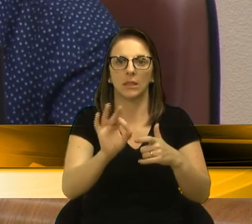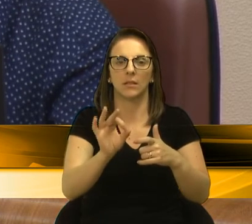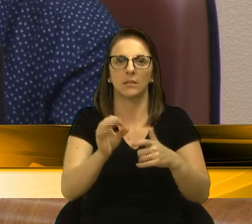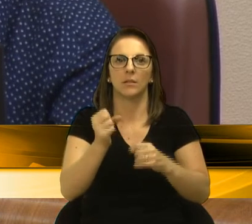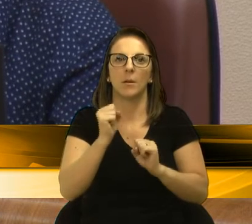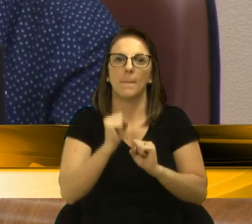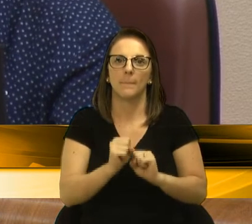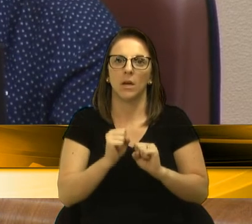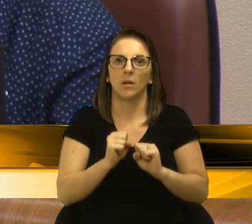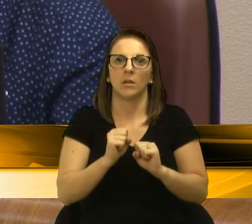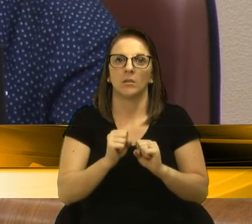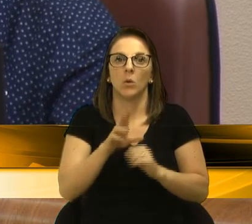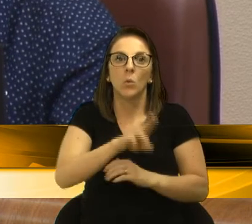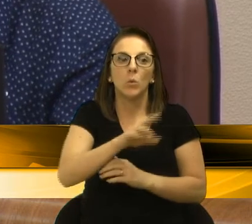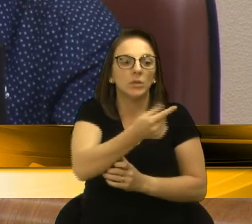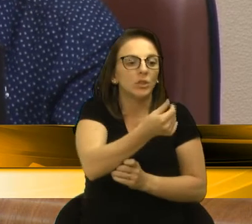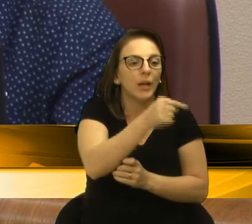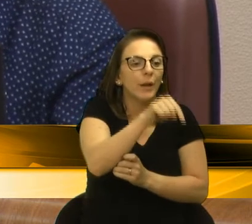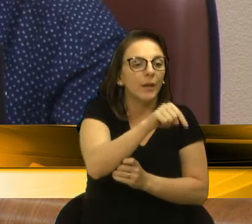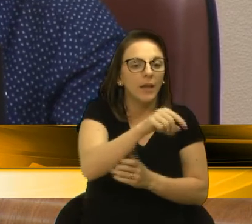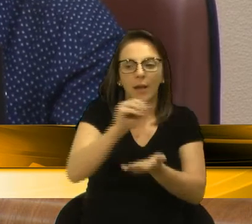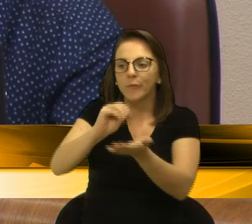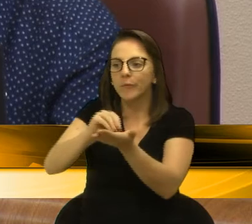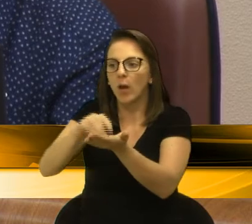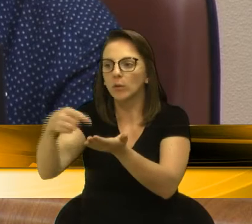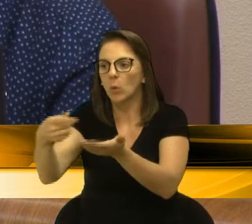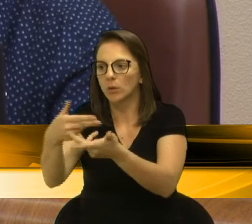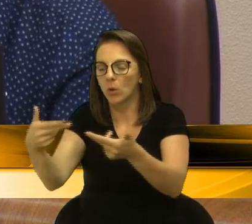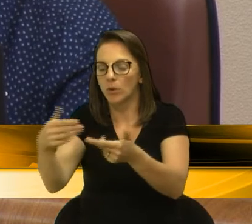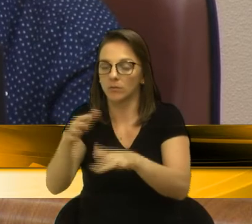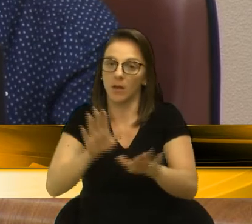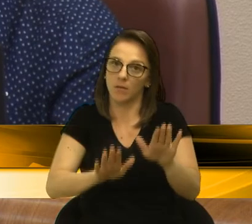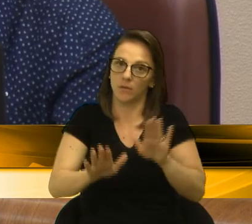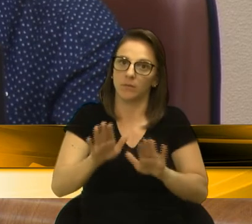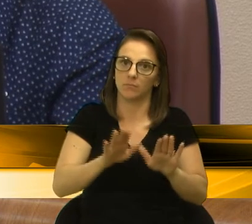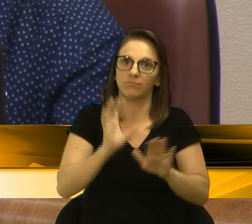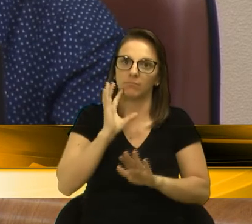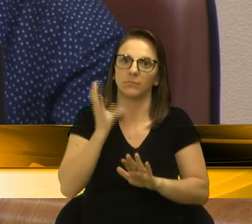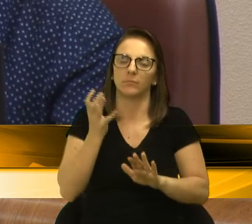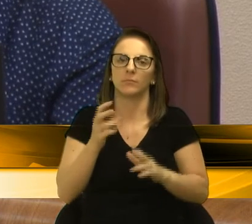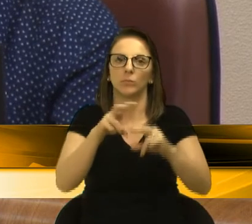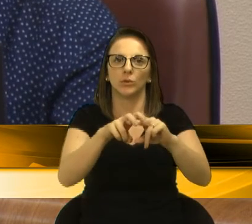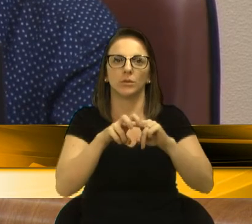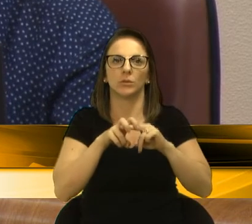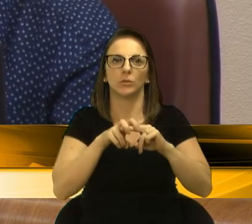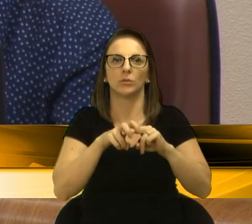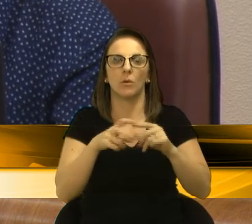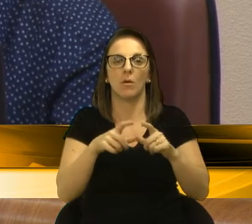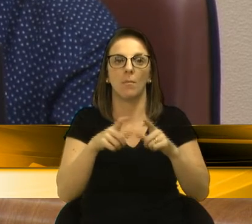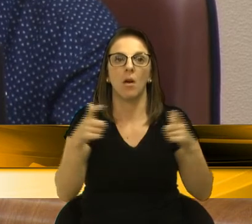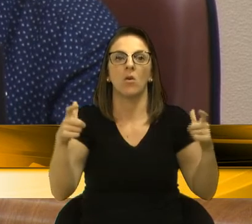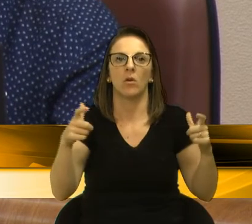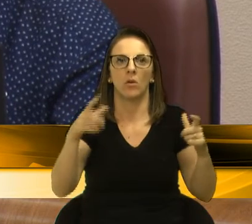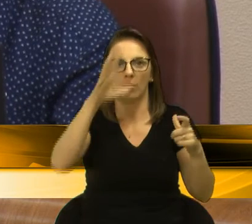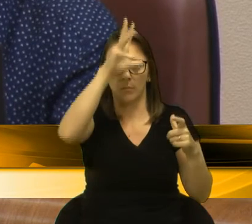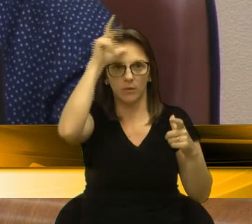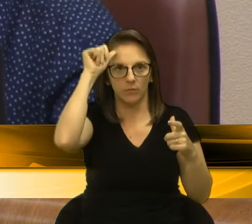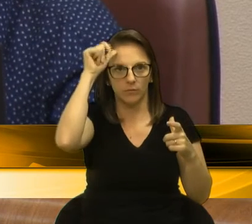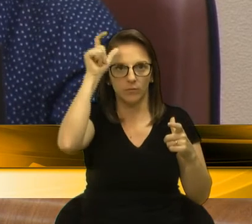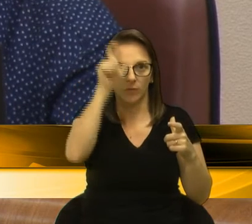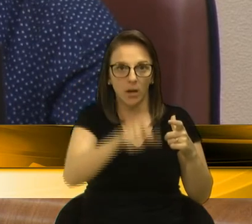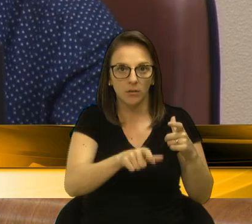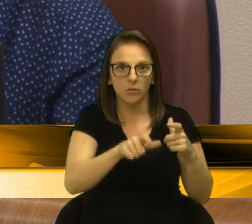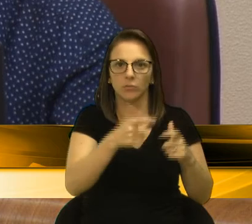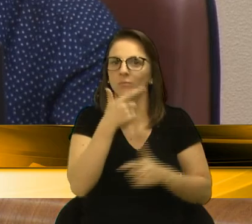outras obrigações mais importantes. Realmente, a maioria dos prefeitos não poderá cumprir iteres